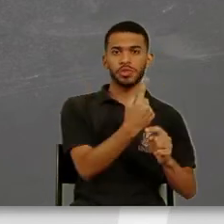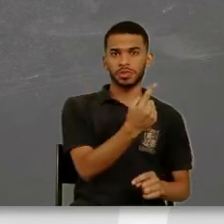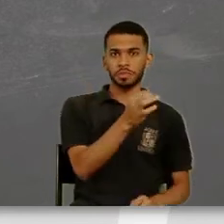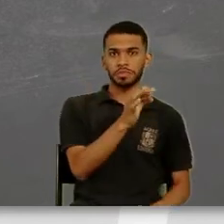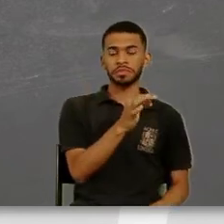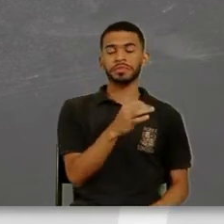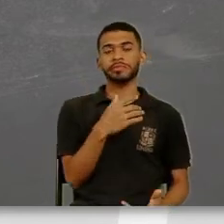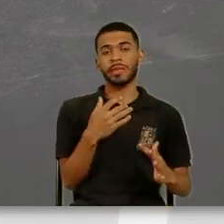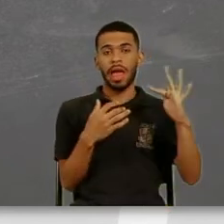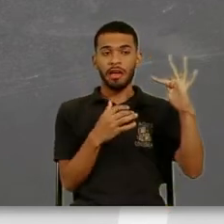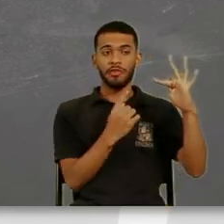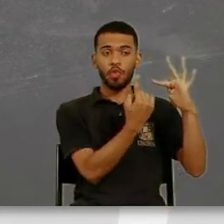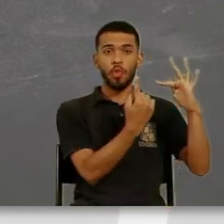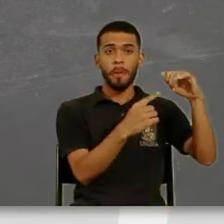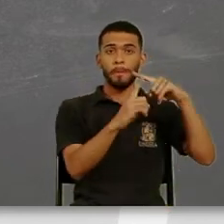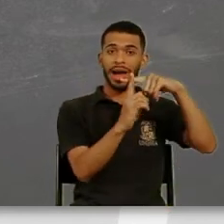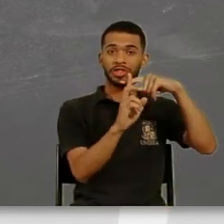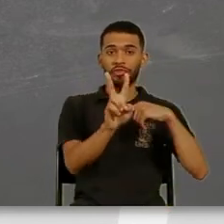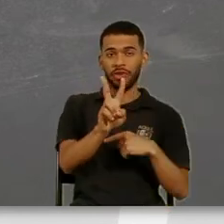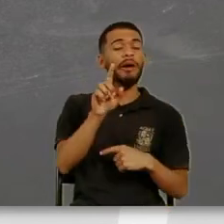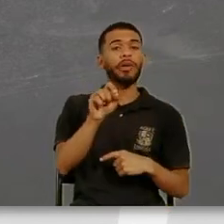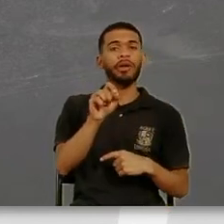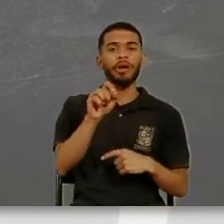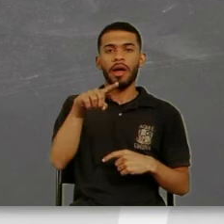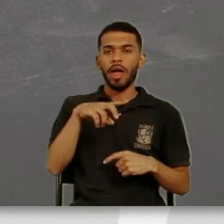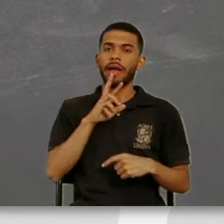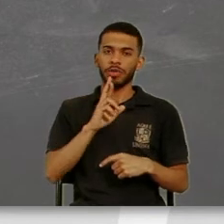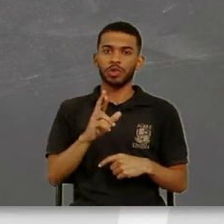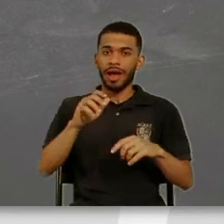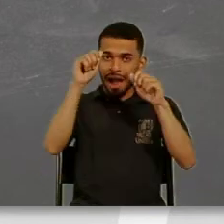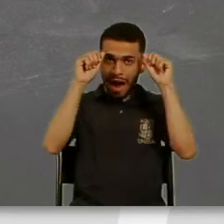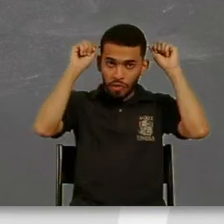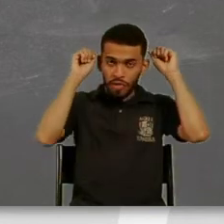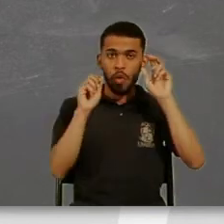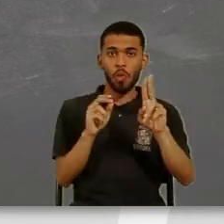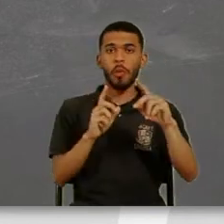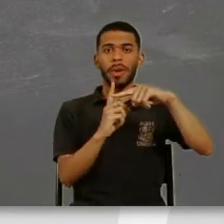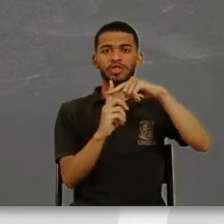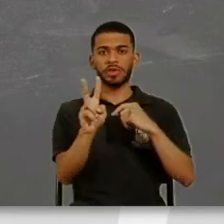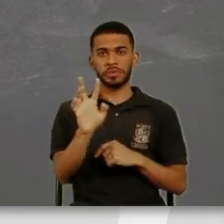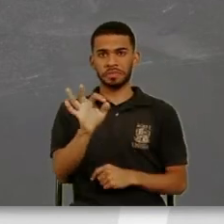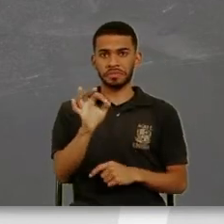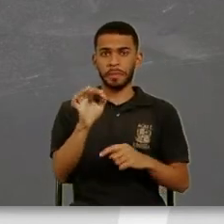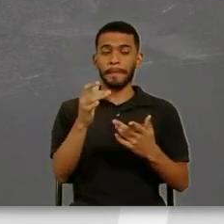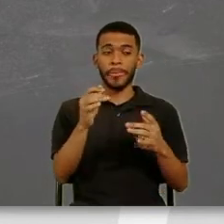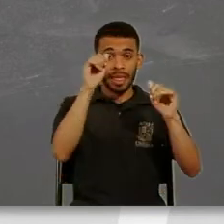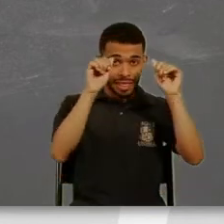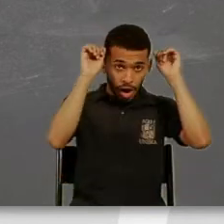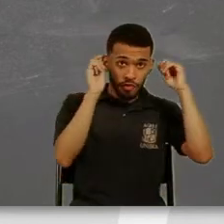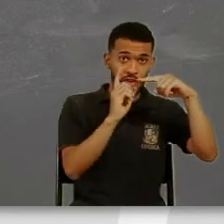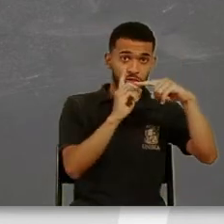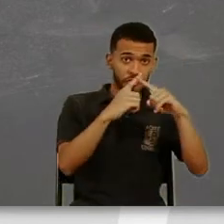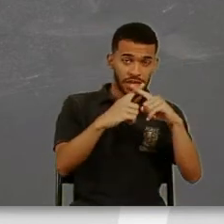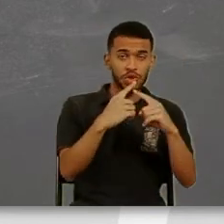F de U mais V vai ser igual a alfa de U mais V. Alfa vezes U